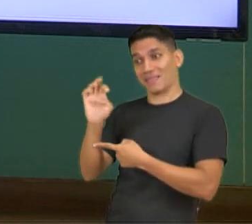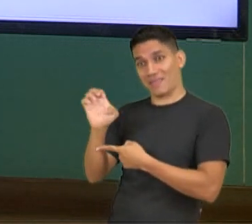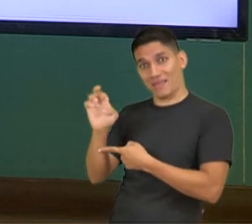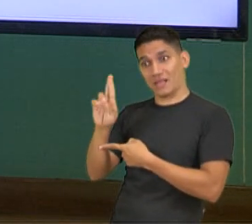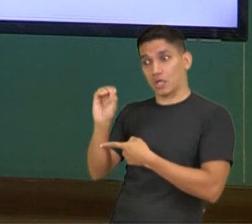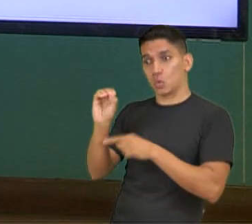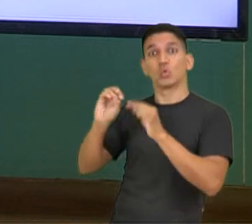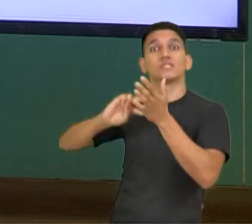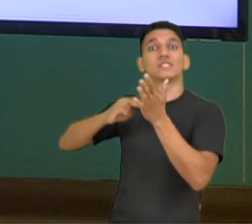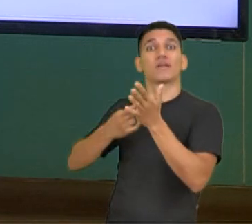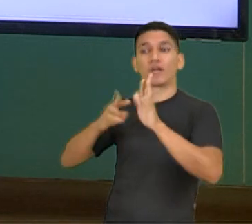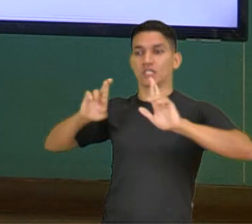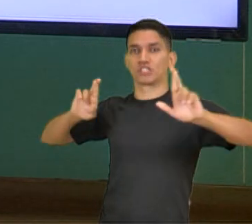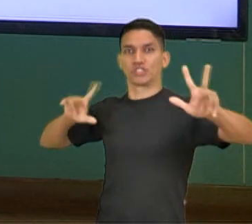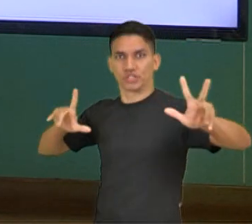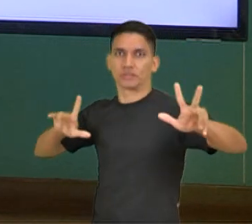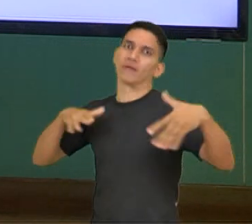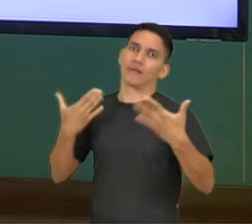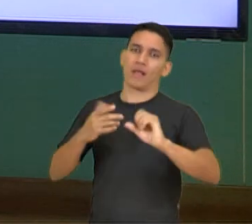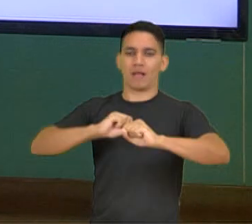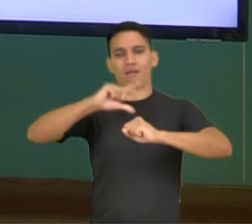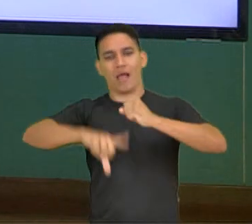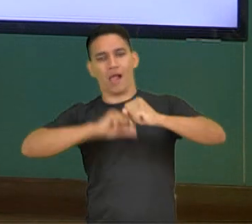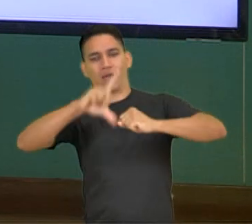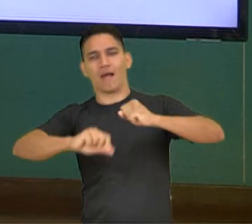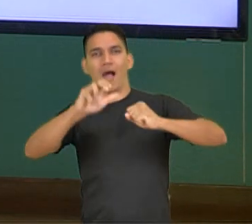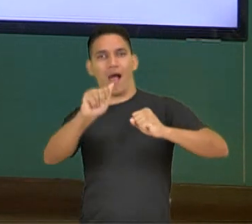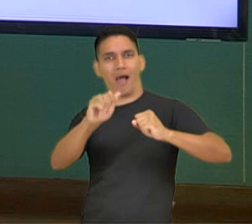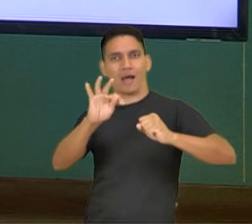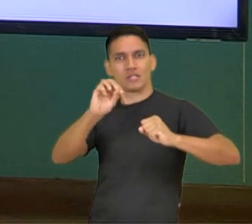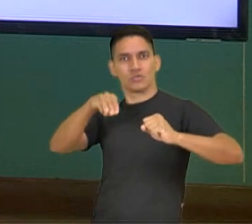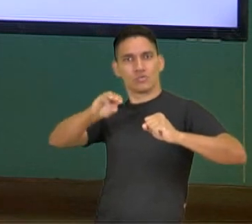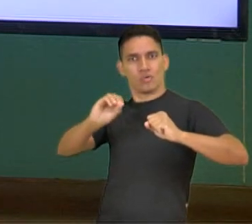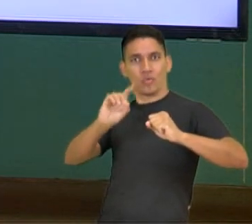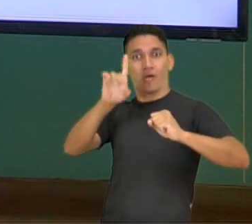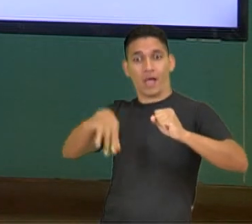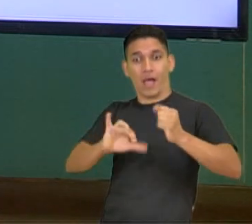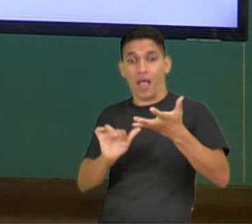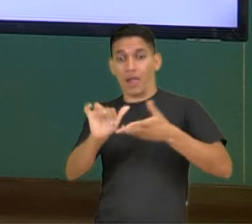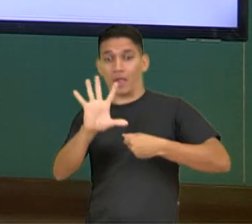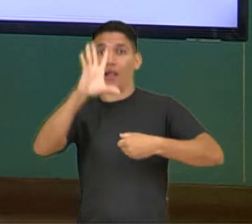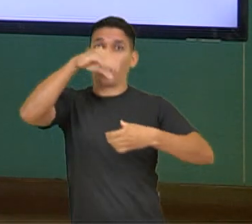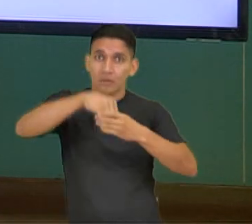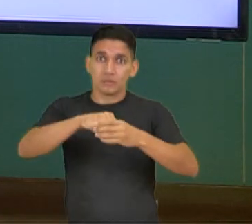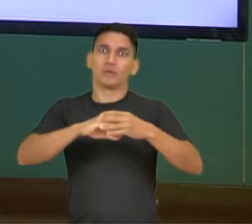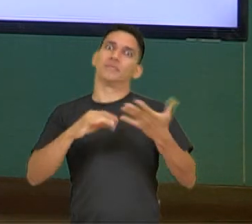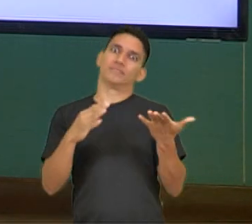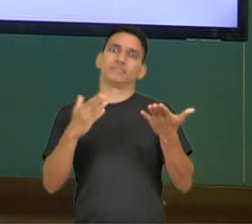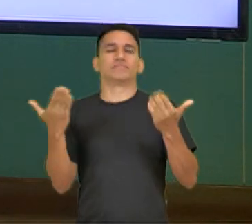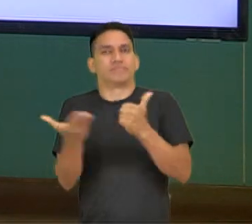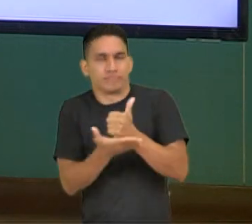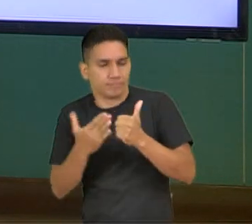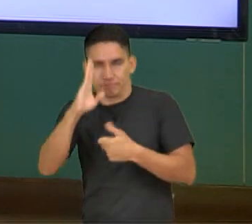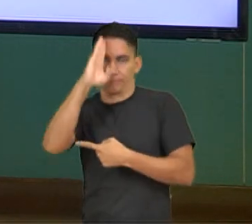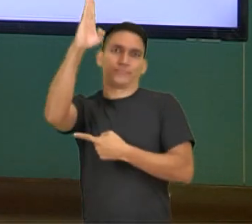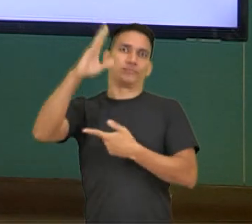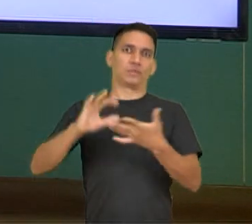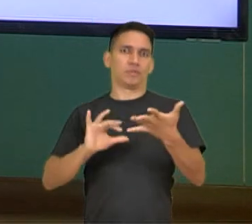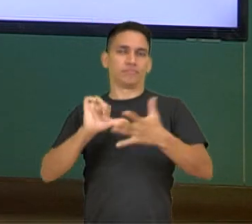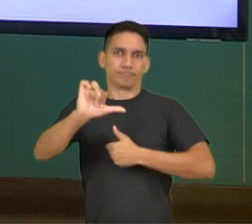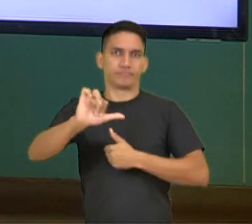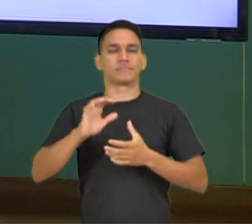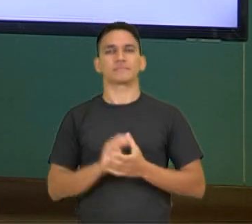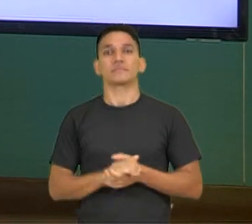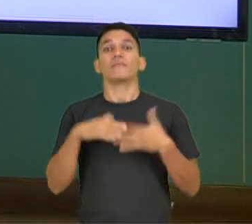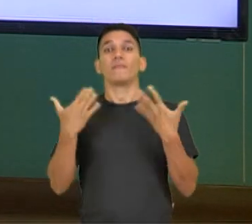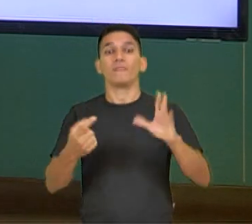indica diferente. Átomo, evidentemente, é esse elemento químico que constitui, que é a unidade fundamental da matéria. Então,